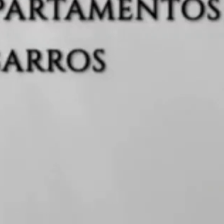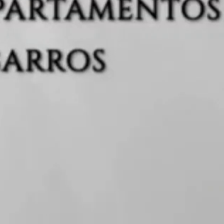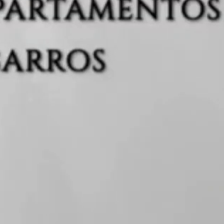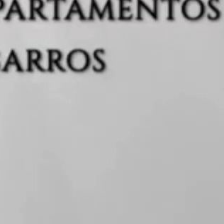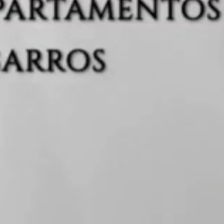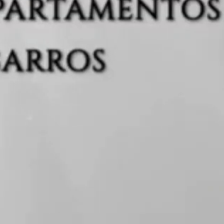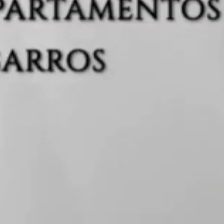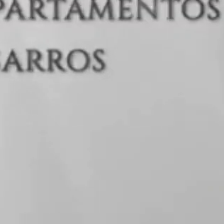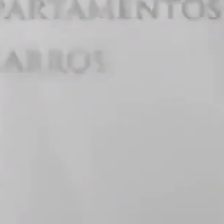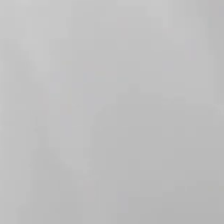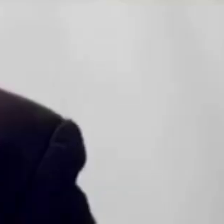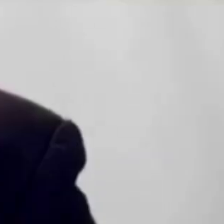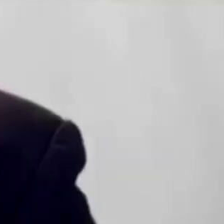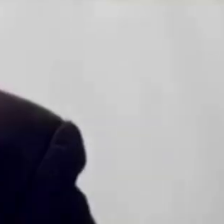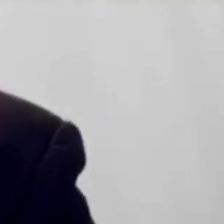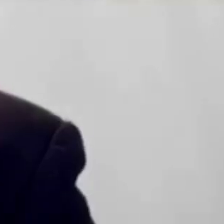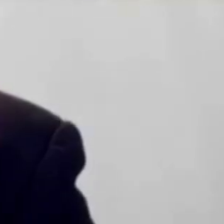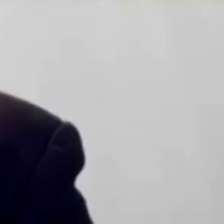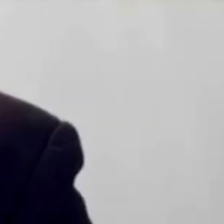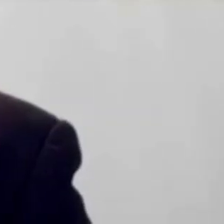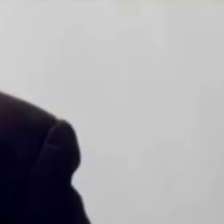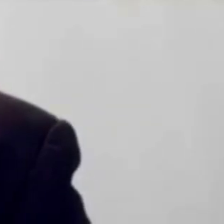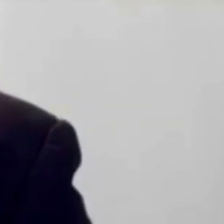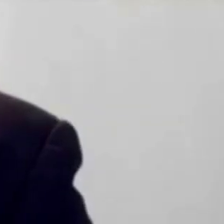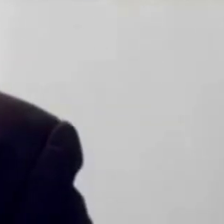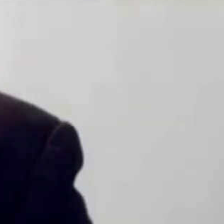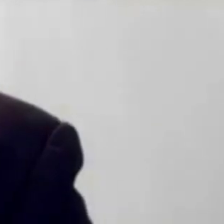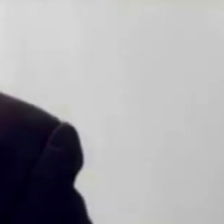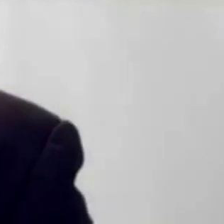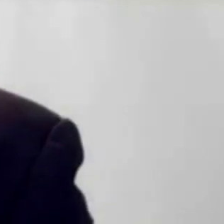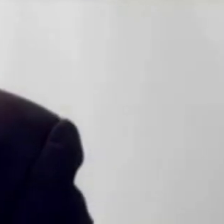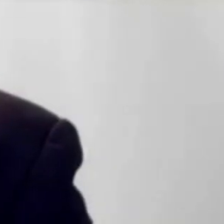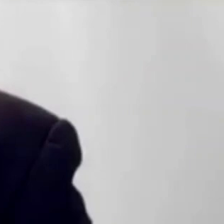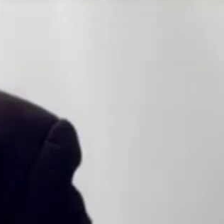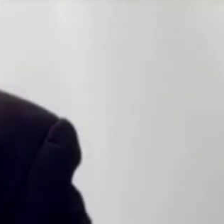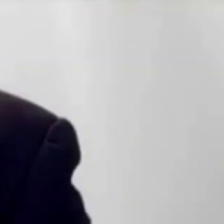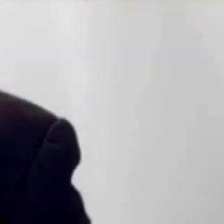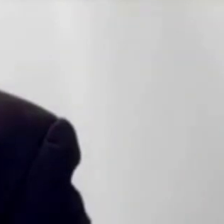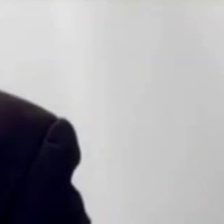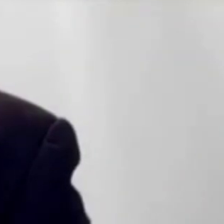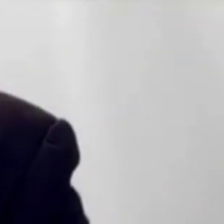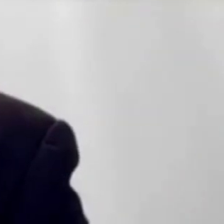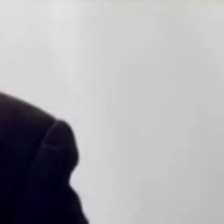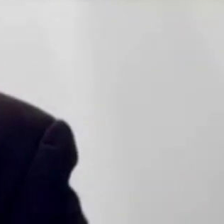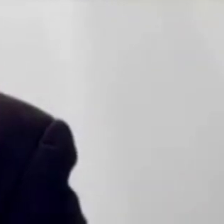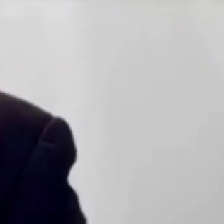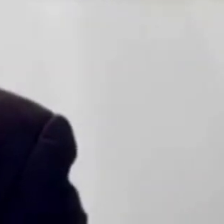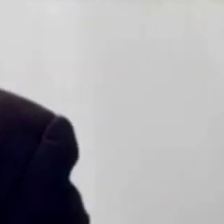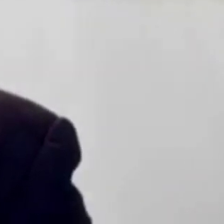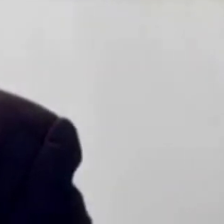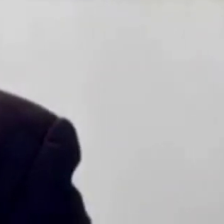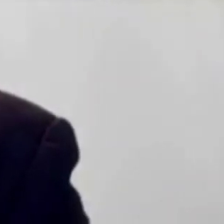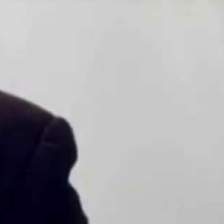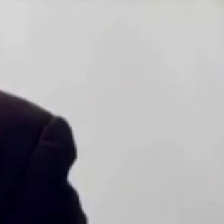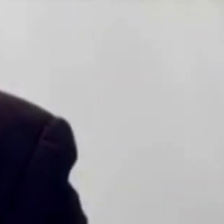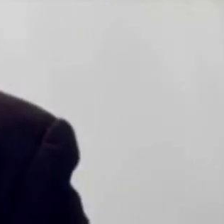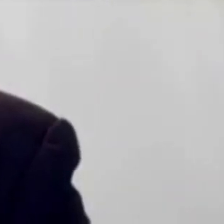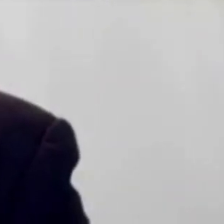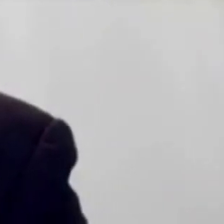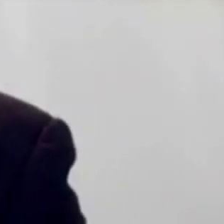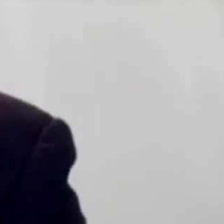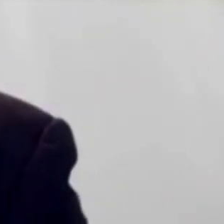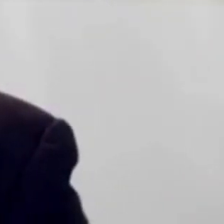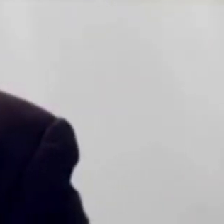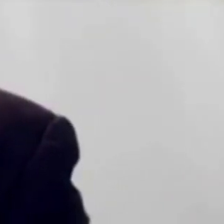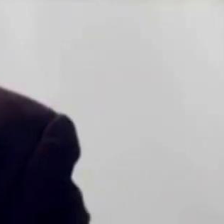carro, e sempre melhor, e sempre meu dízimo aumentando. A minha família hoje tem condições de comer o melhor, vestir